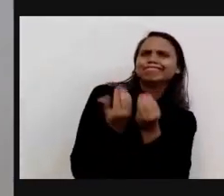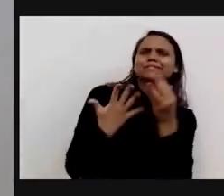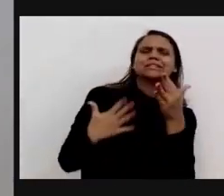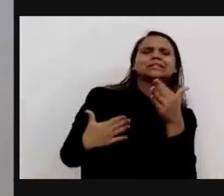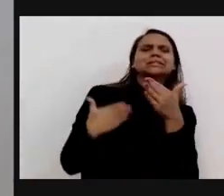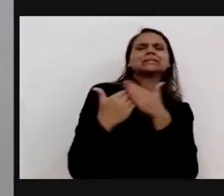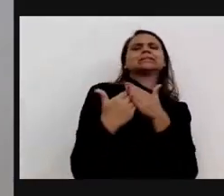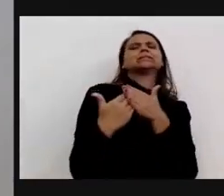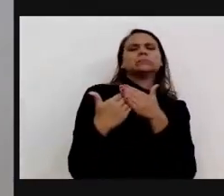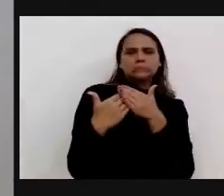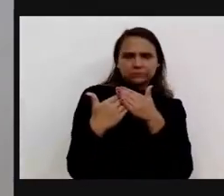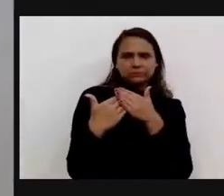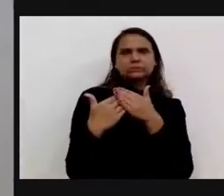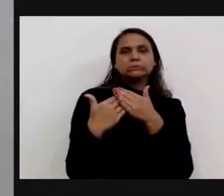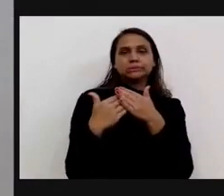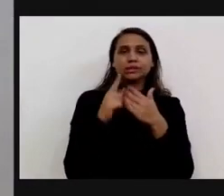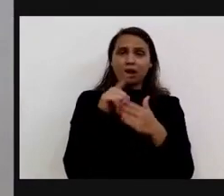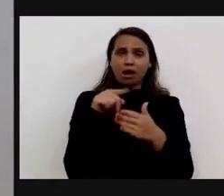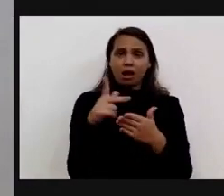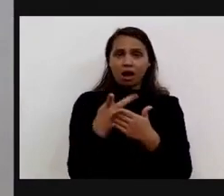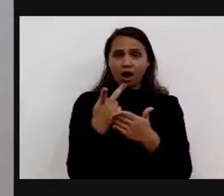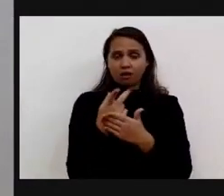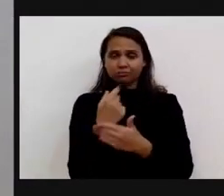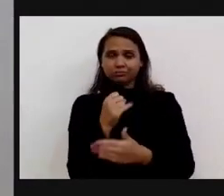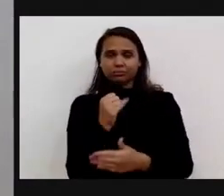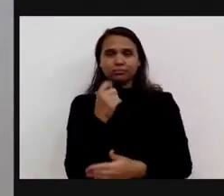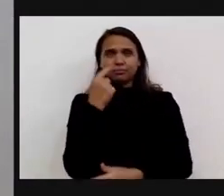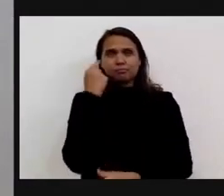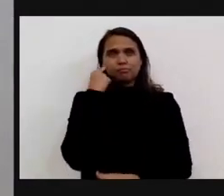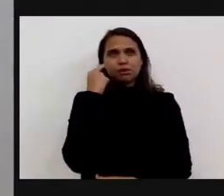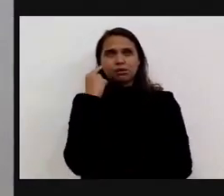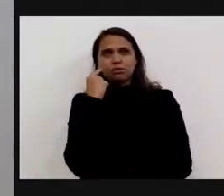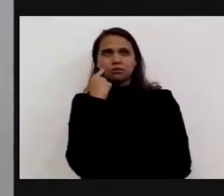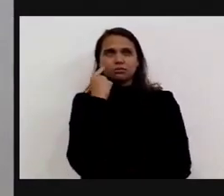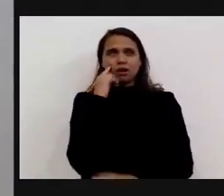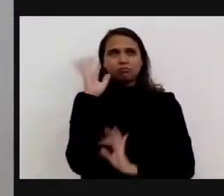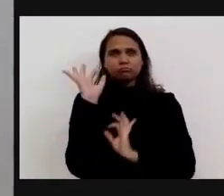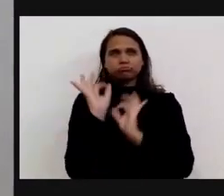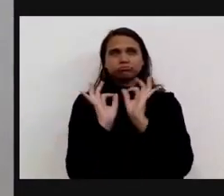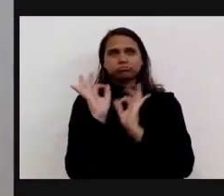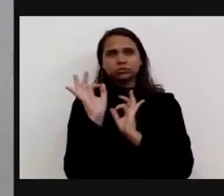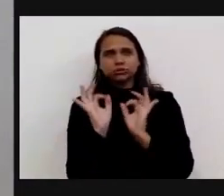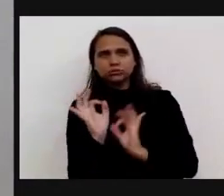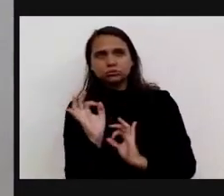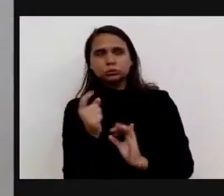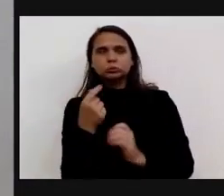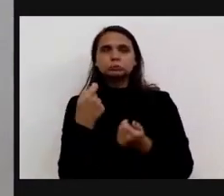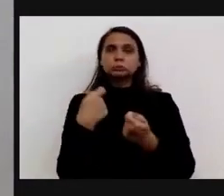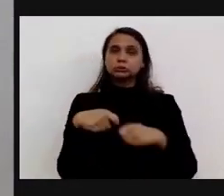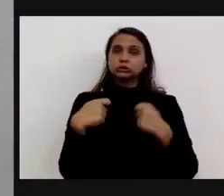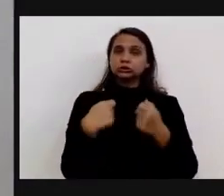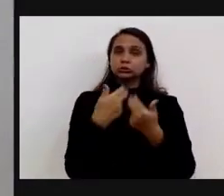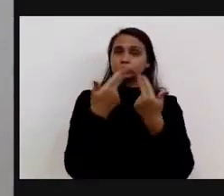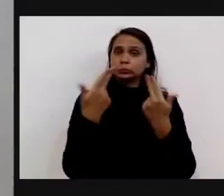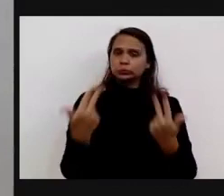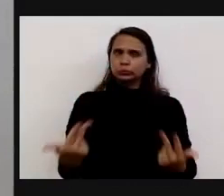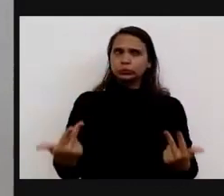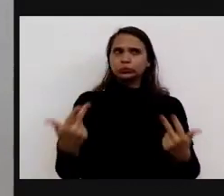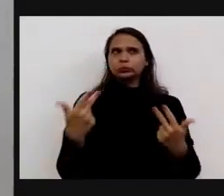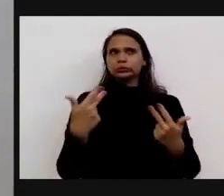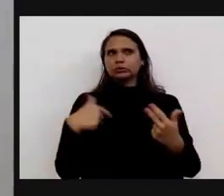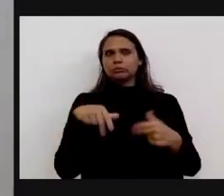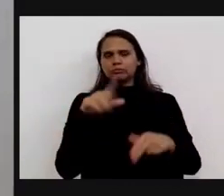é errado eu pensar que as organizações devem fazer coisas para deixar